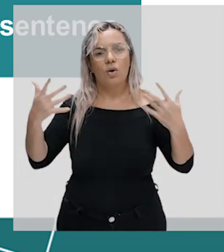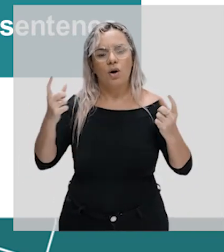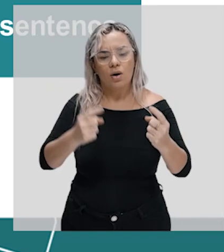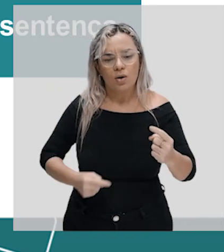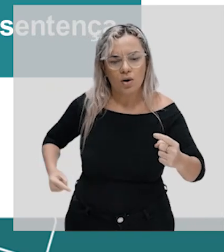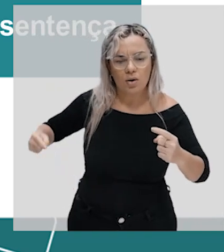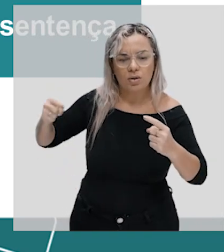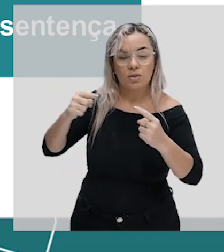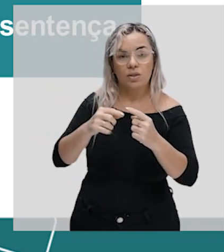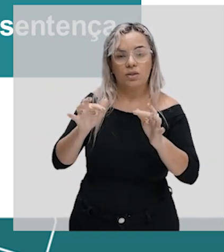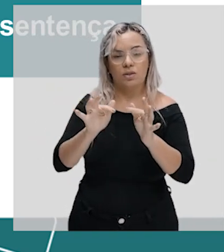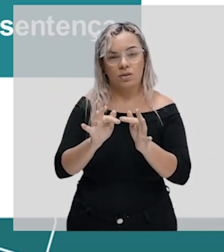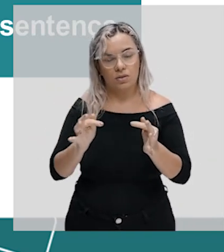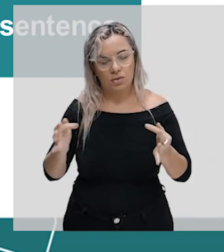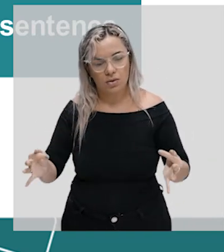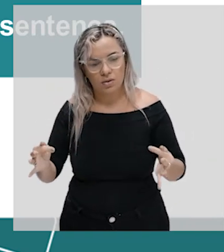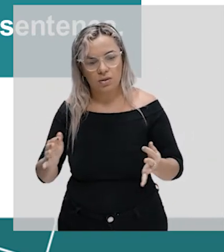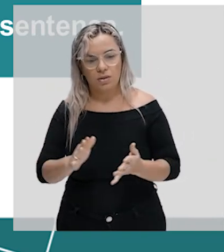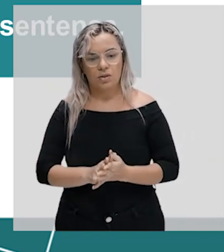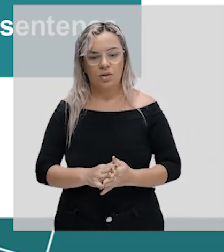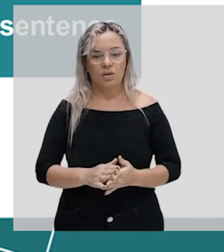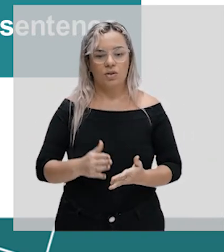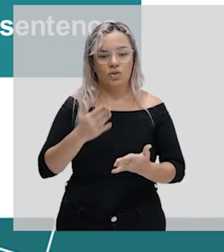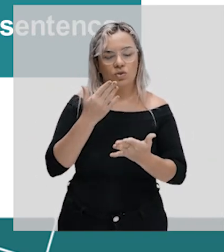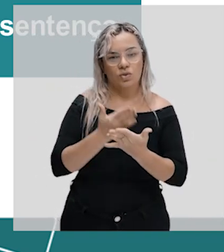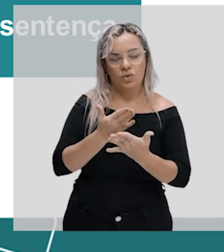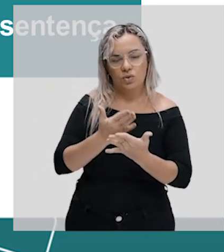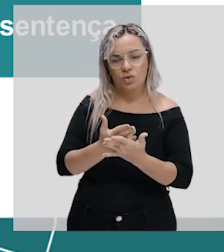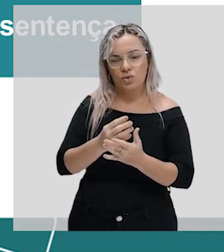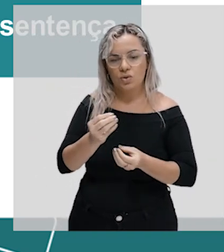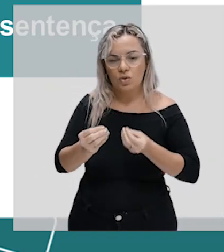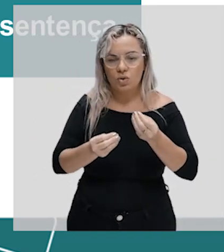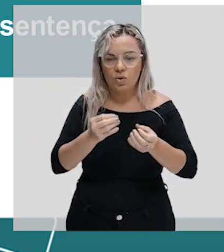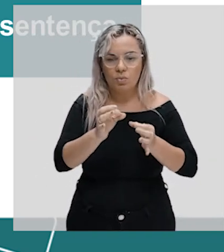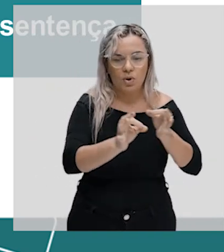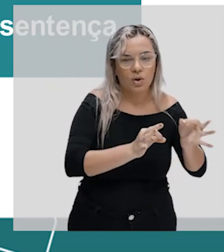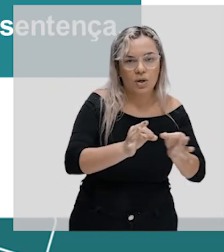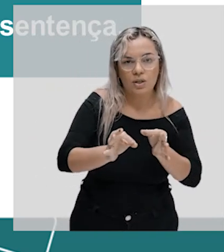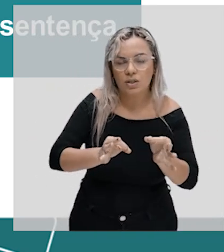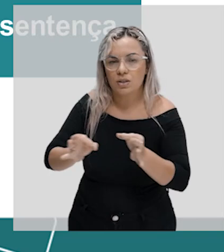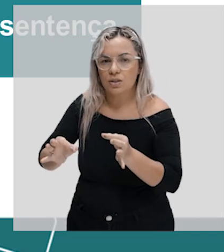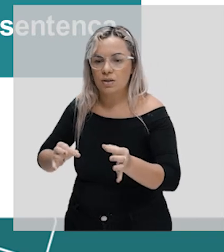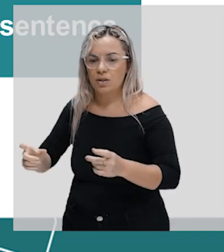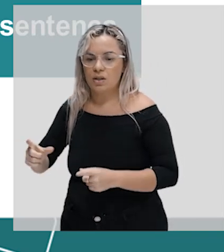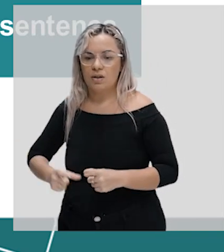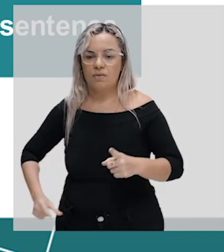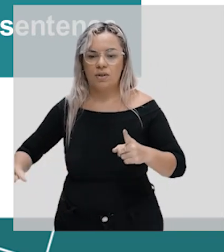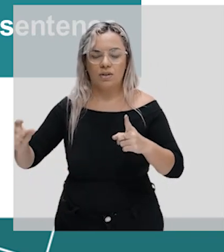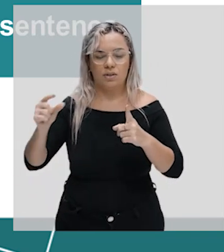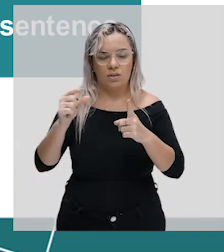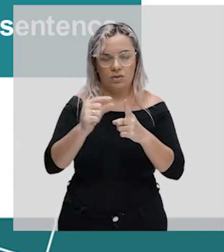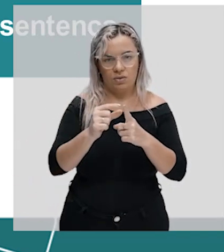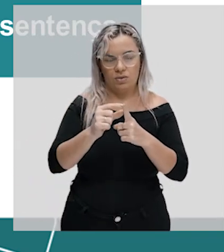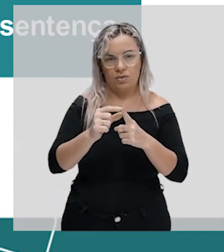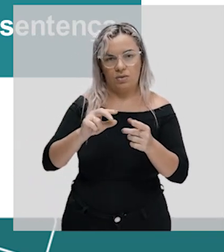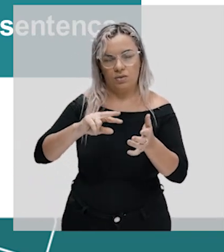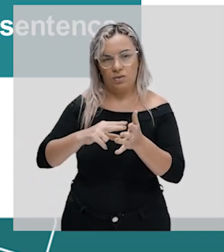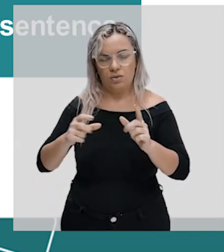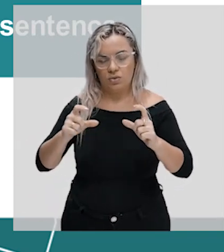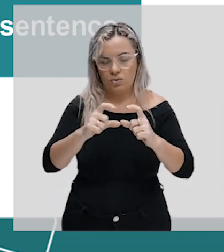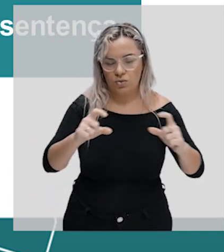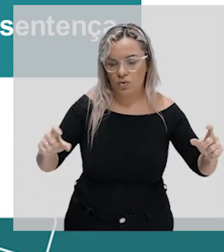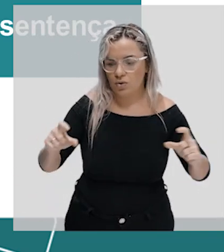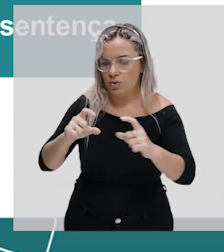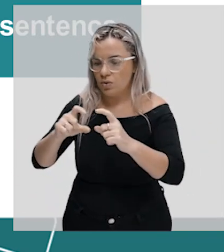da sintaxe? É a colocação, é a organização das palavras numa